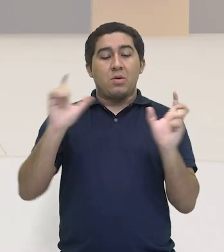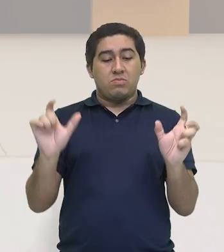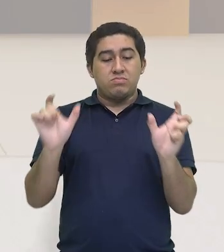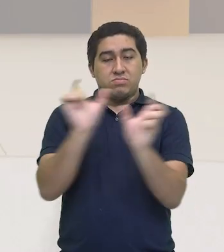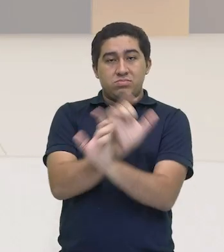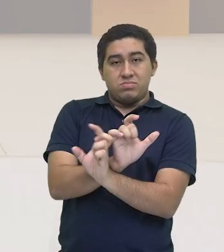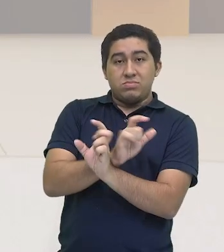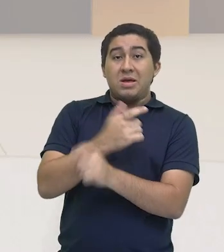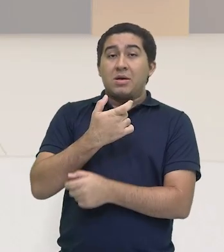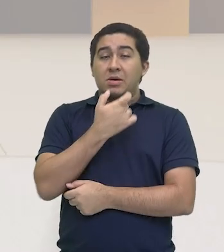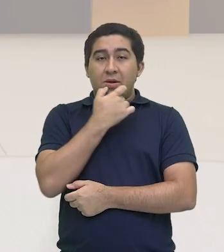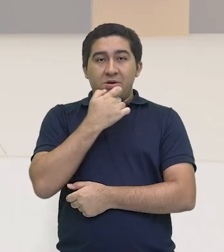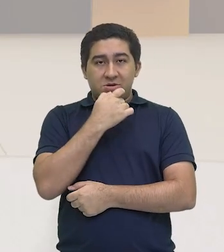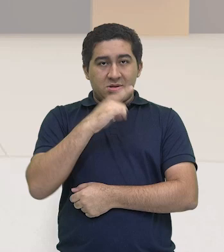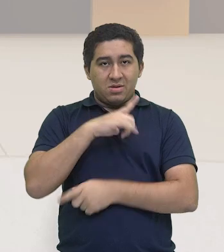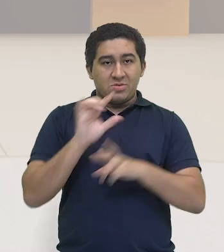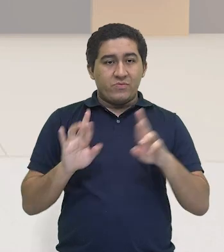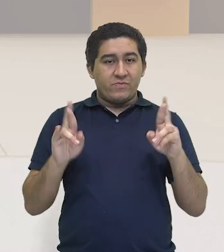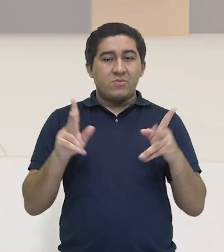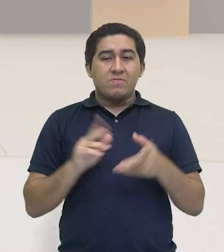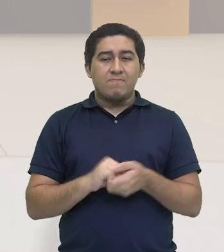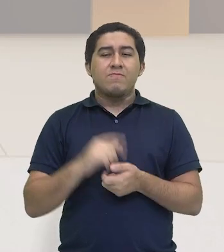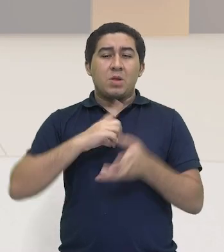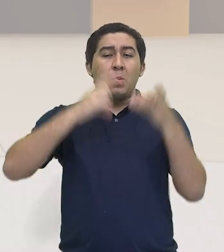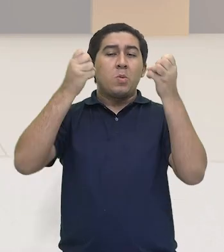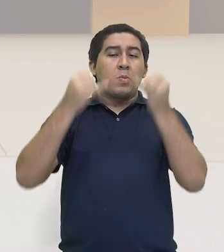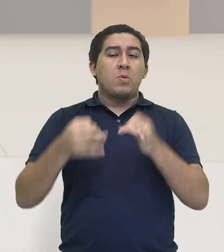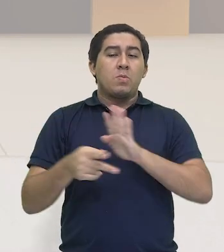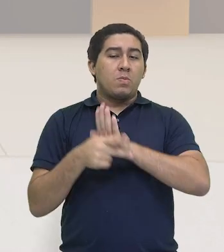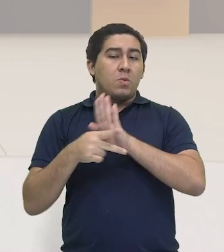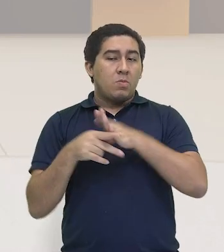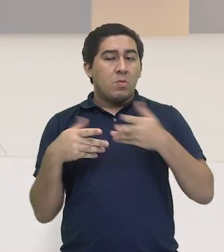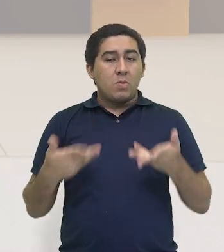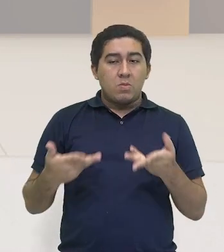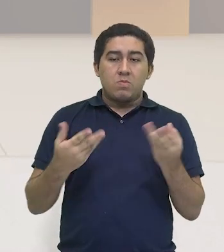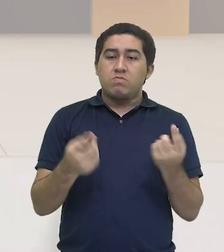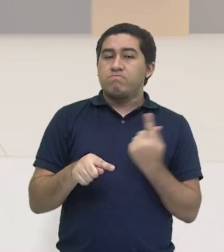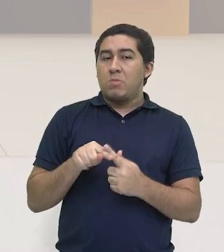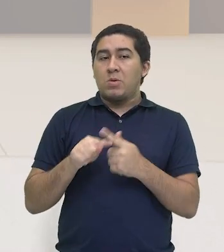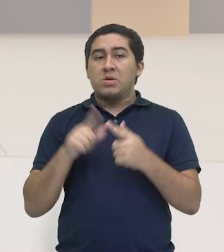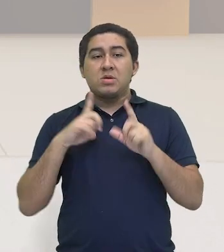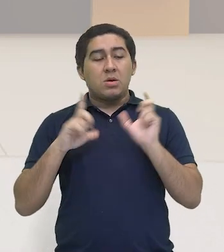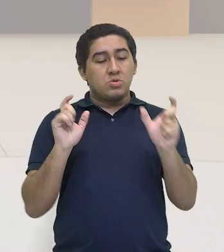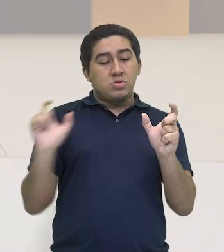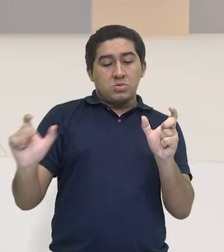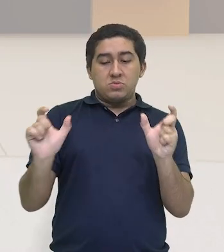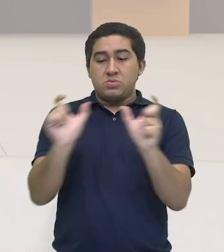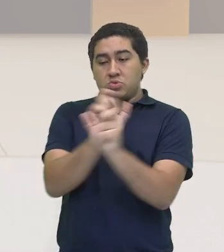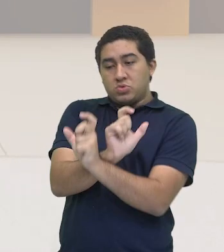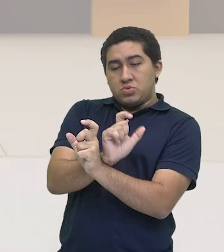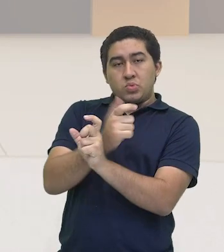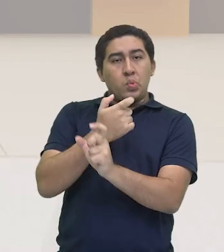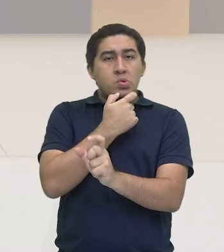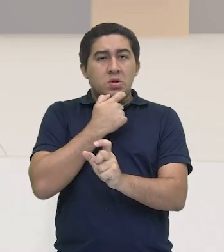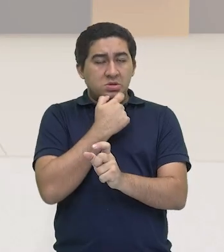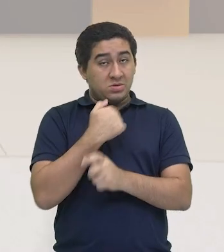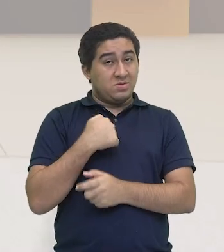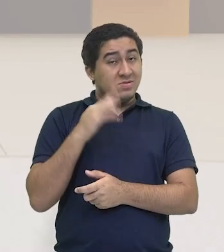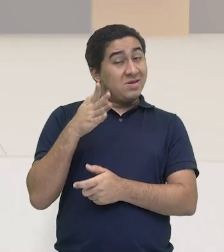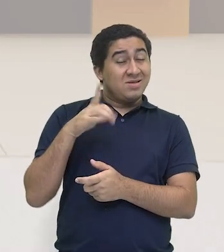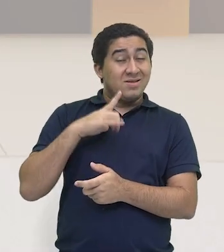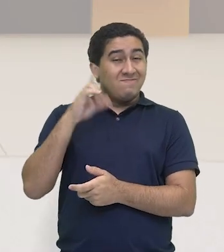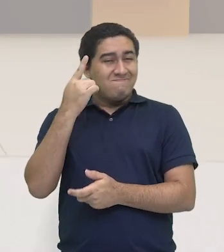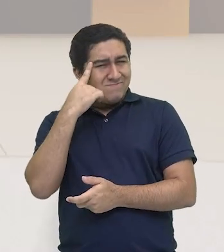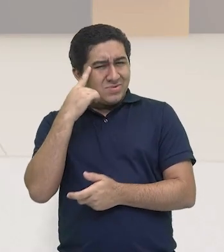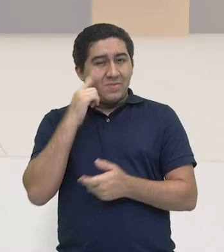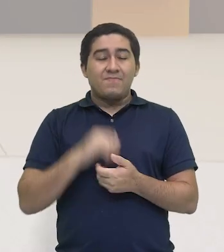community leader. Existe uma explicação específica, professora? Porque se há essa troca no inglês, enfim, já entrando aqui no...